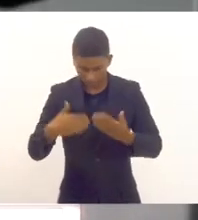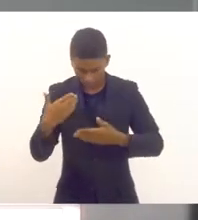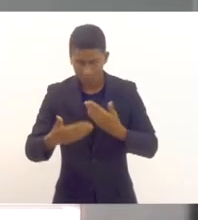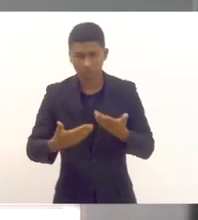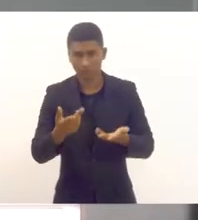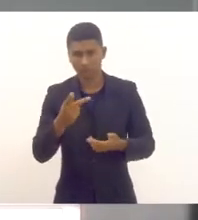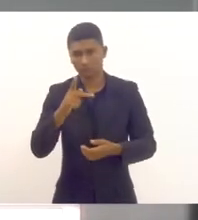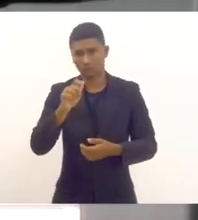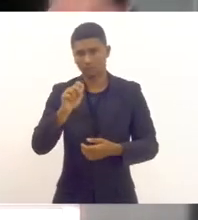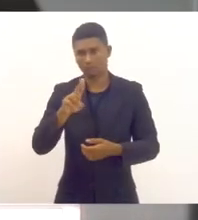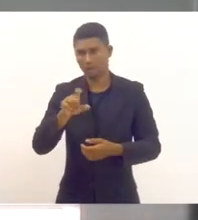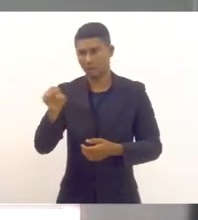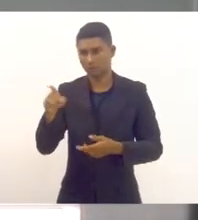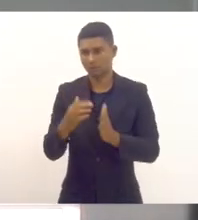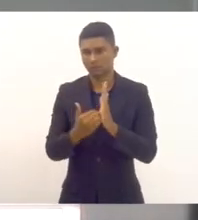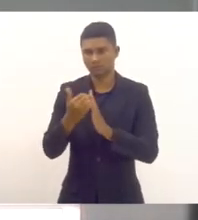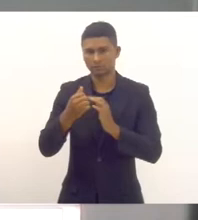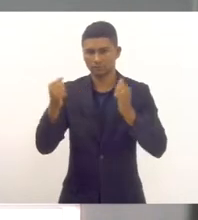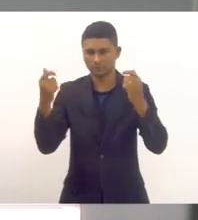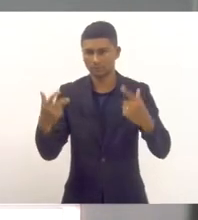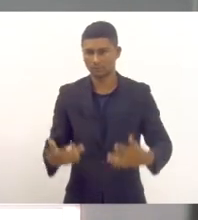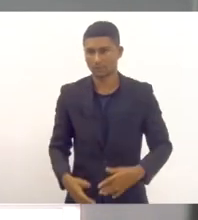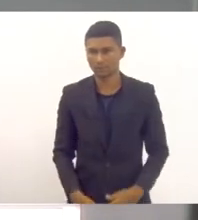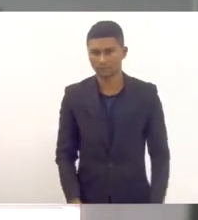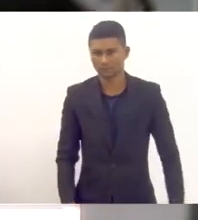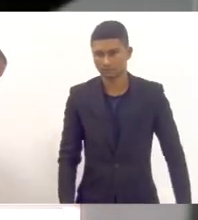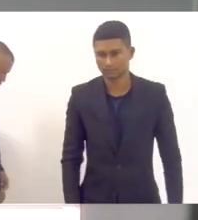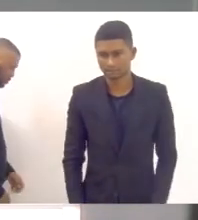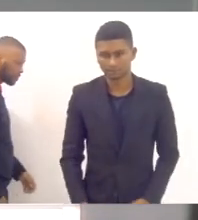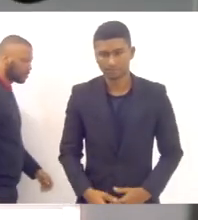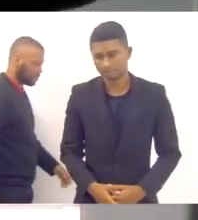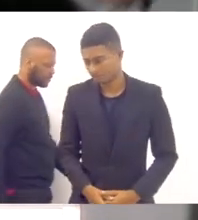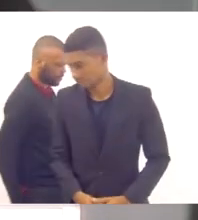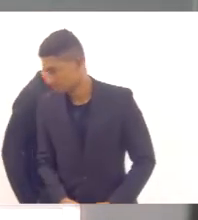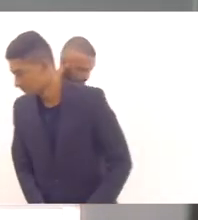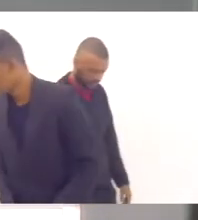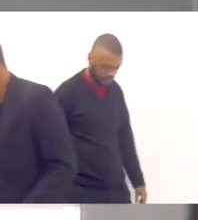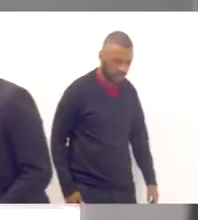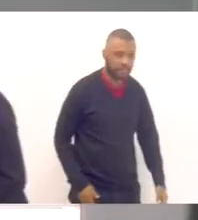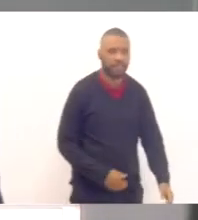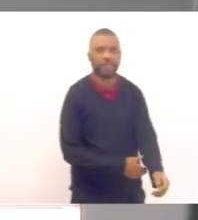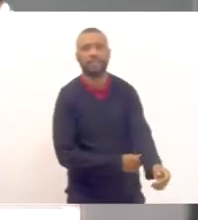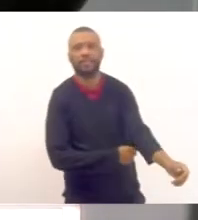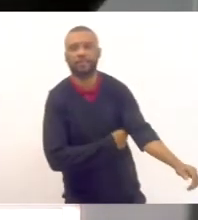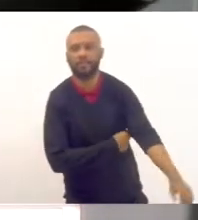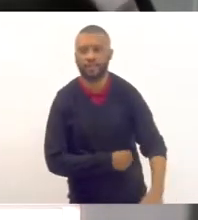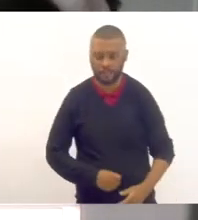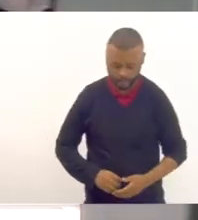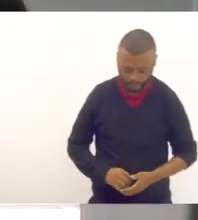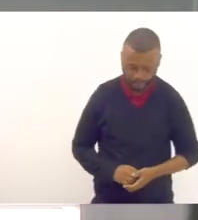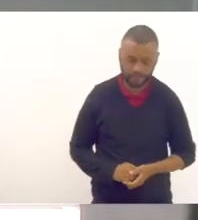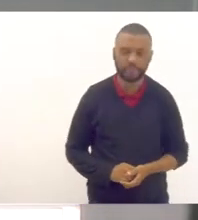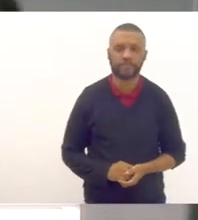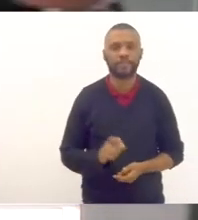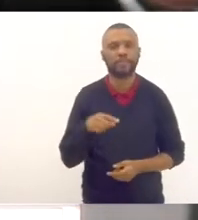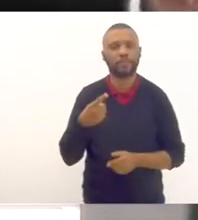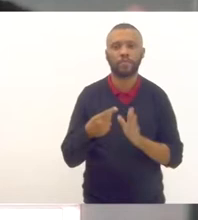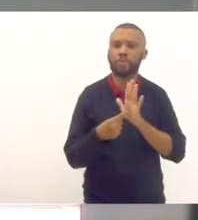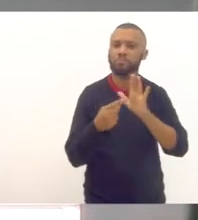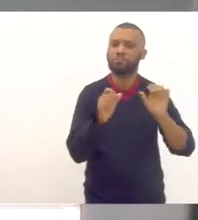para o Felipe Coelho, dar uma palavra, e para o nosso secretário. E eu vou fazer a apresentação e aí